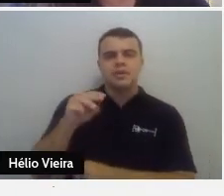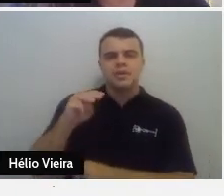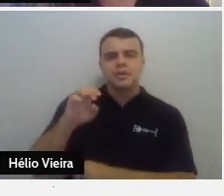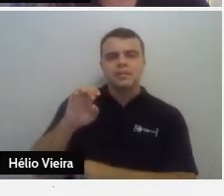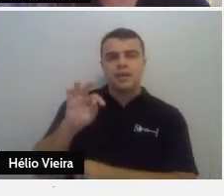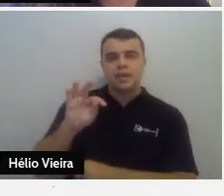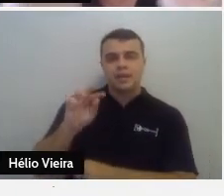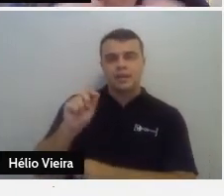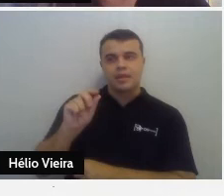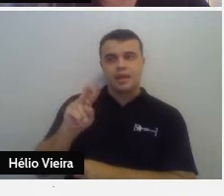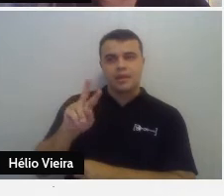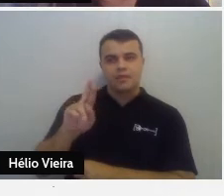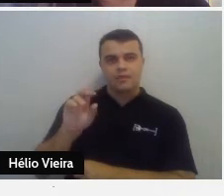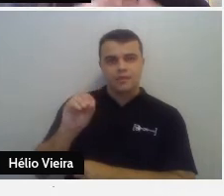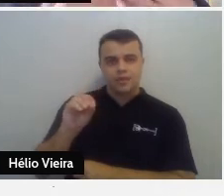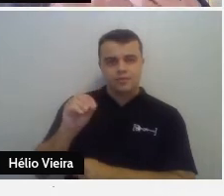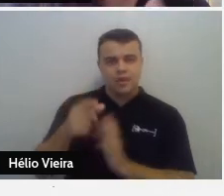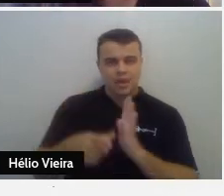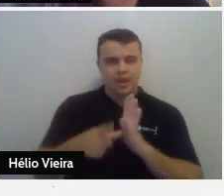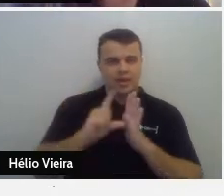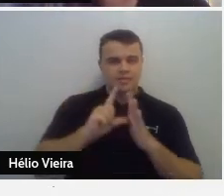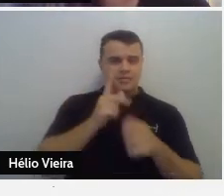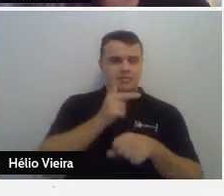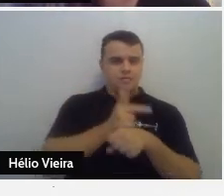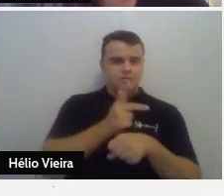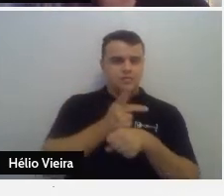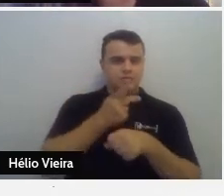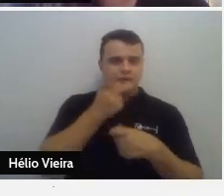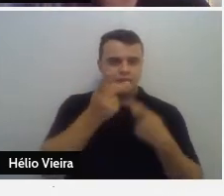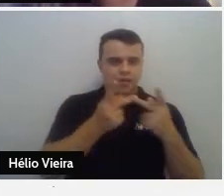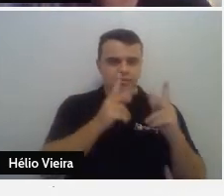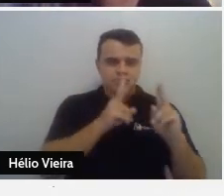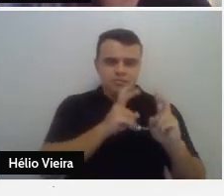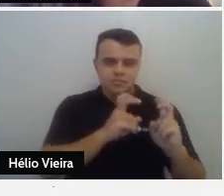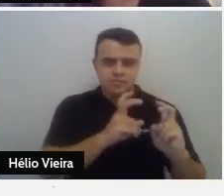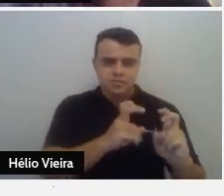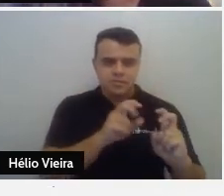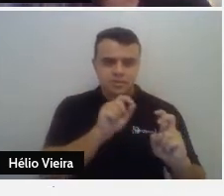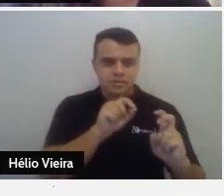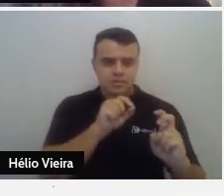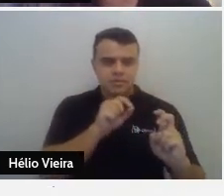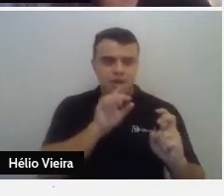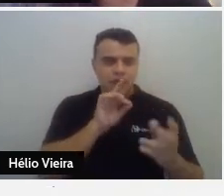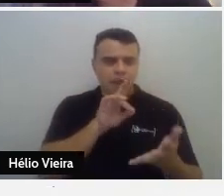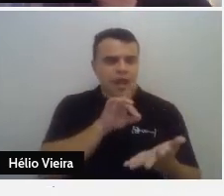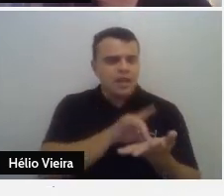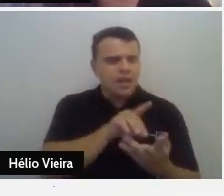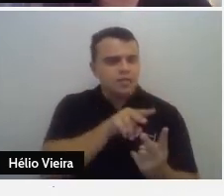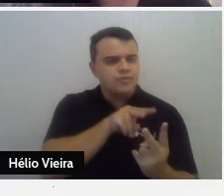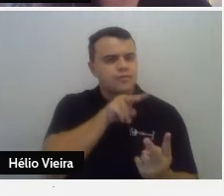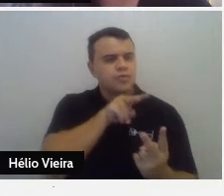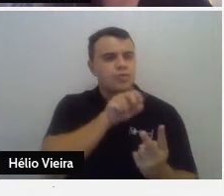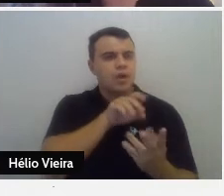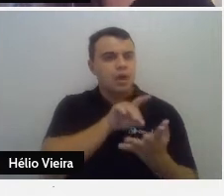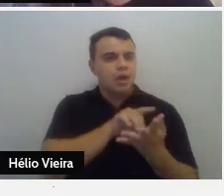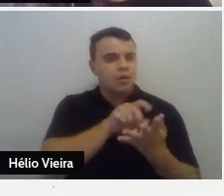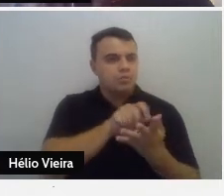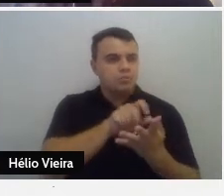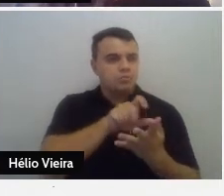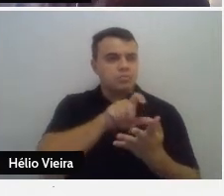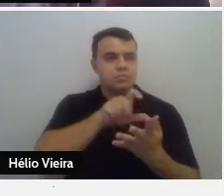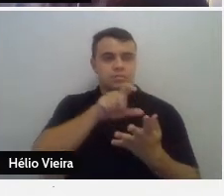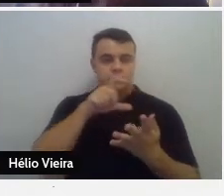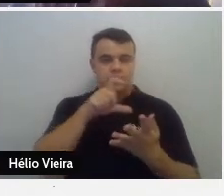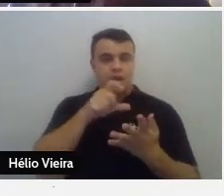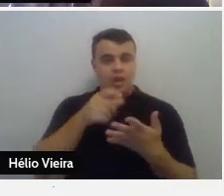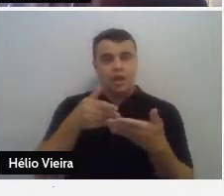metaverso, né? No episódio anterior, nós falamos de alguns conceitos de realidade virtual, realidade aumentada, e